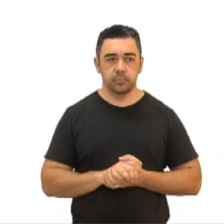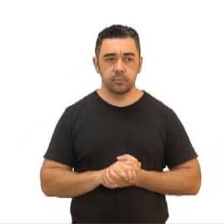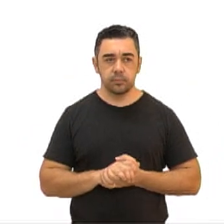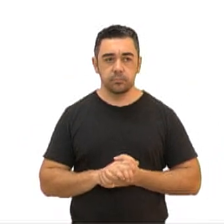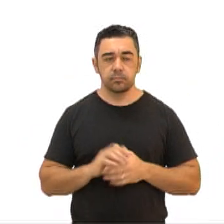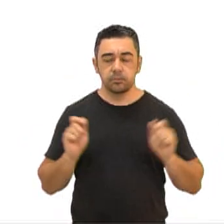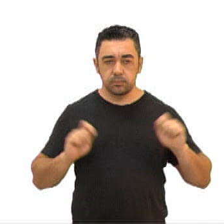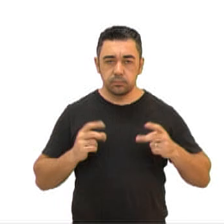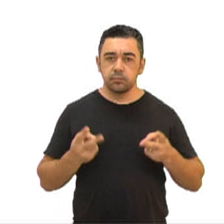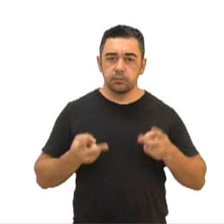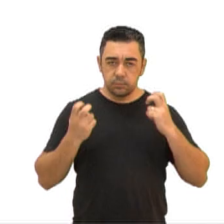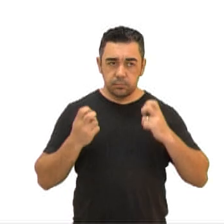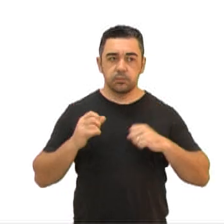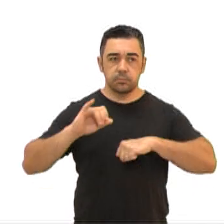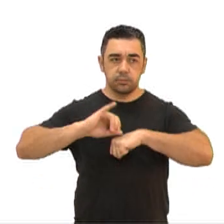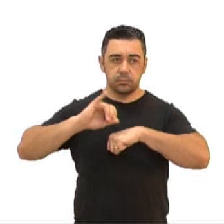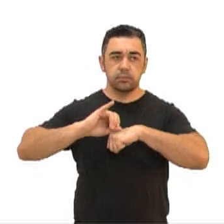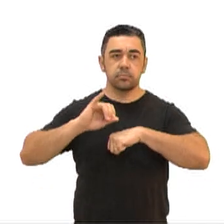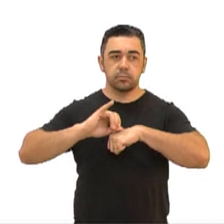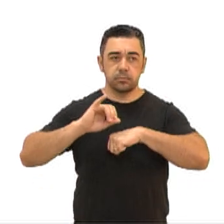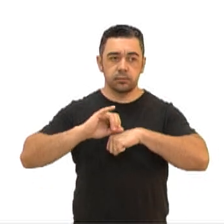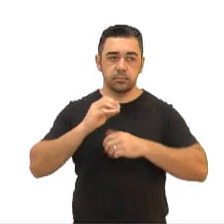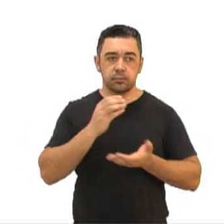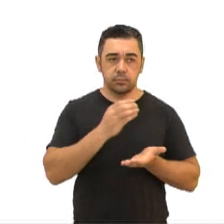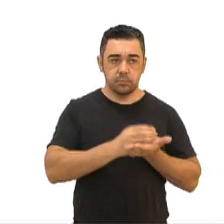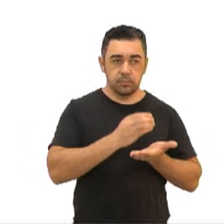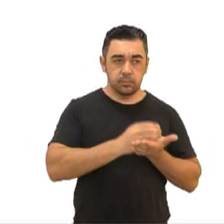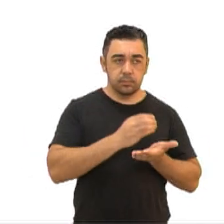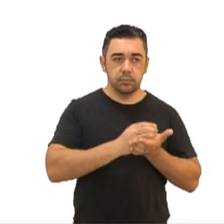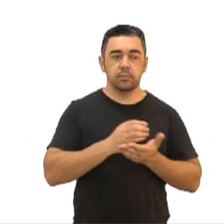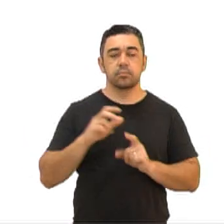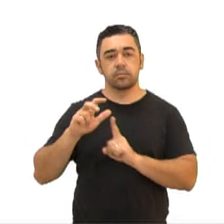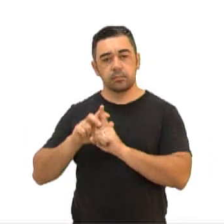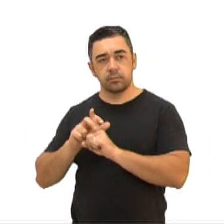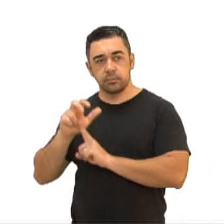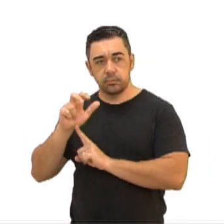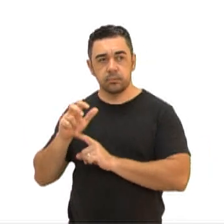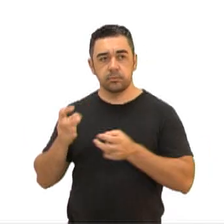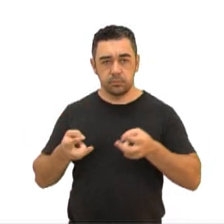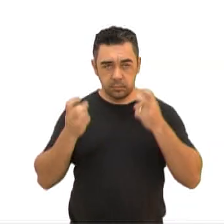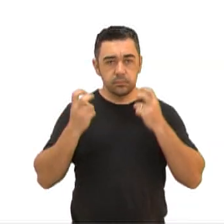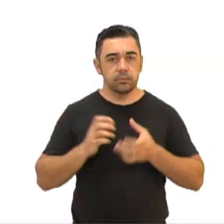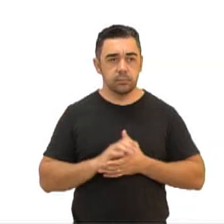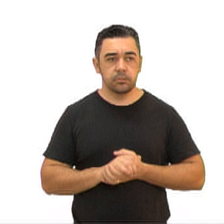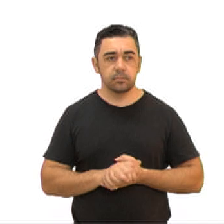E dá para perceber os objetos do título, né? O copo, a garrafa.